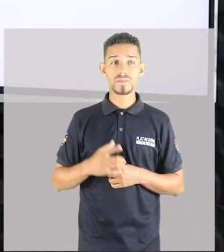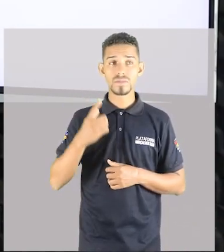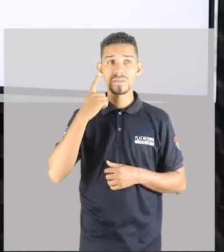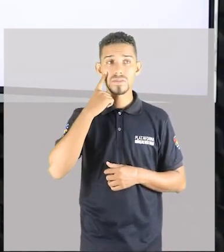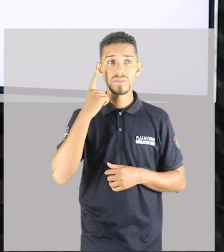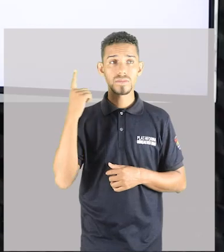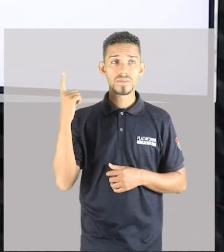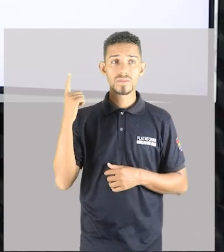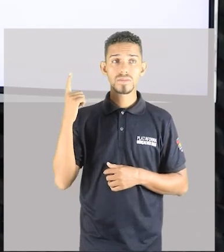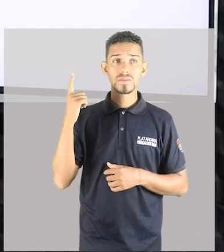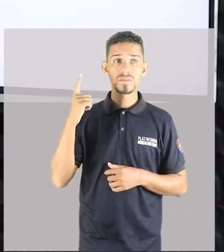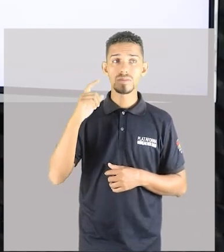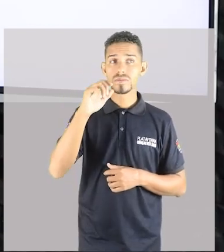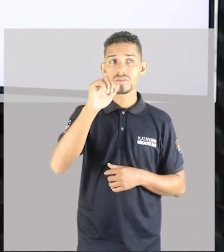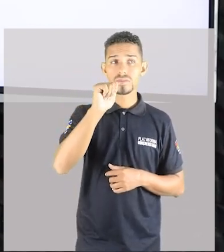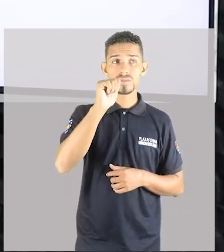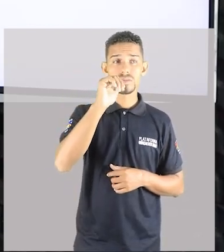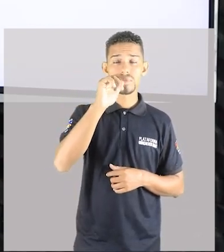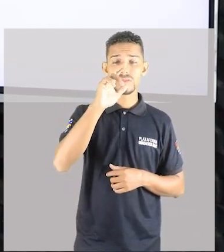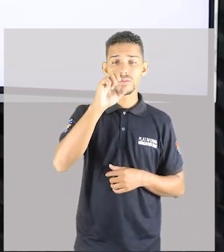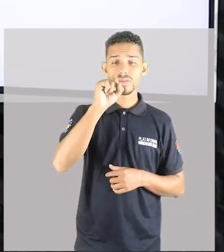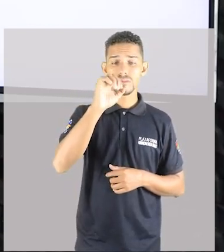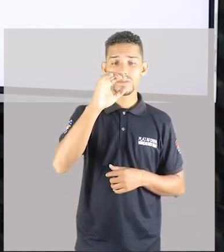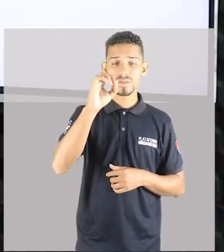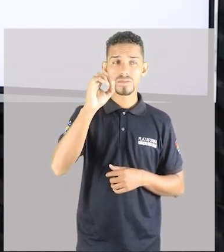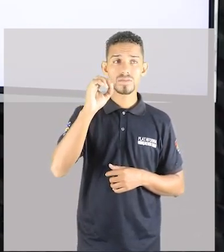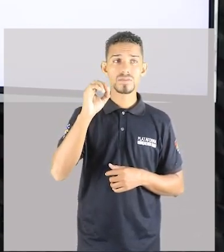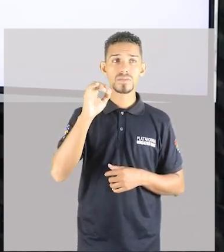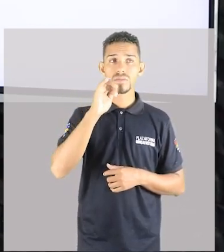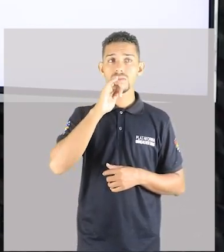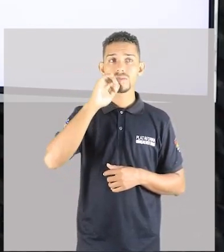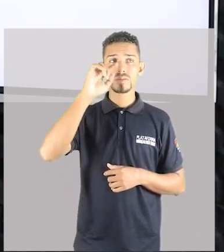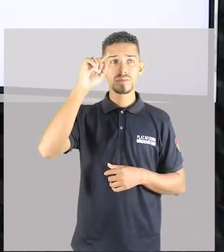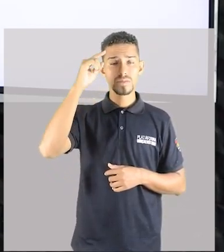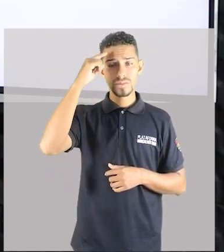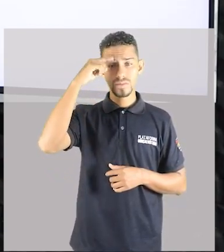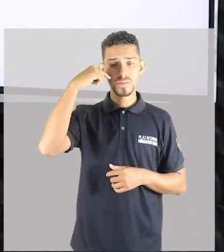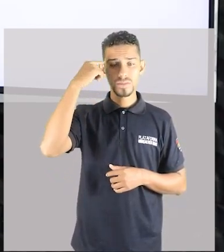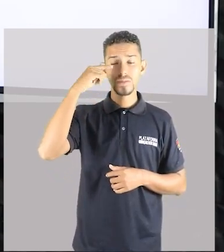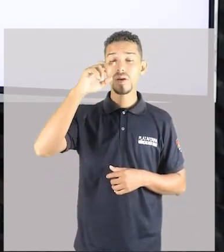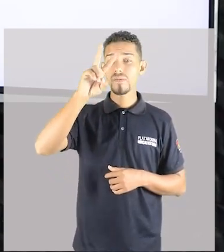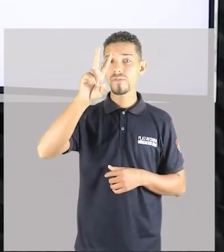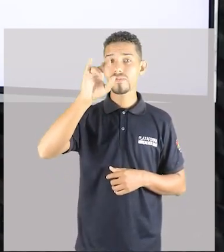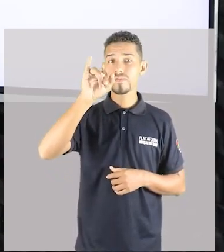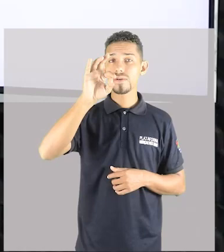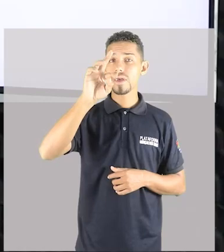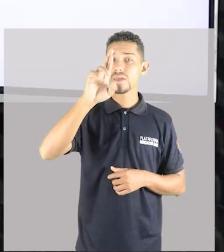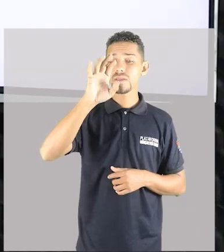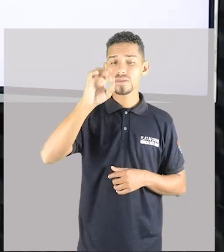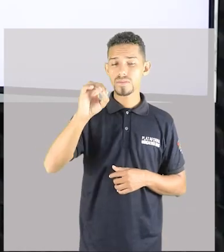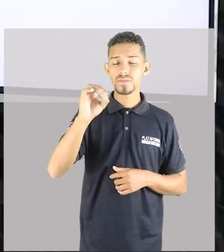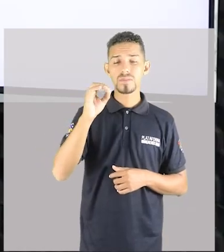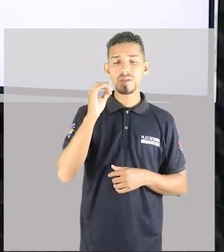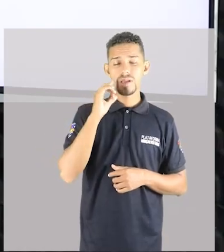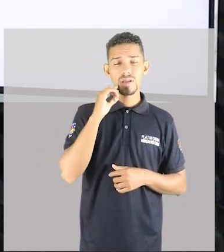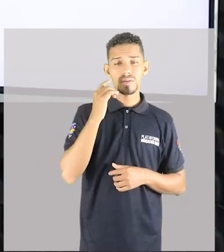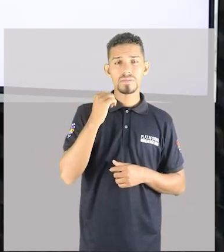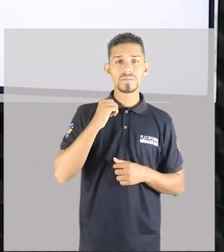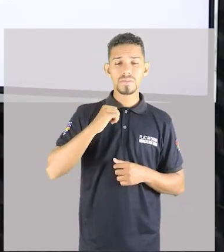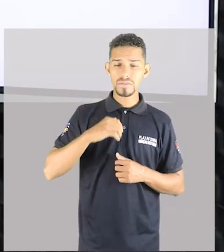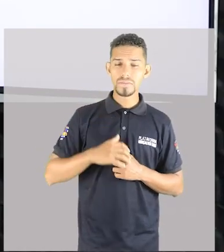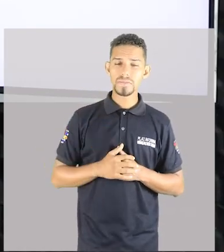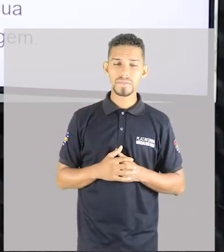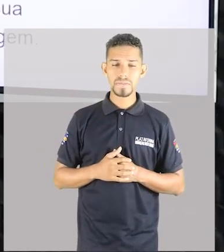eu tenho o humor aquoso, essa parte bem aqui, e aqui eu tenho o humor vítreo. Tá? São meios gelatinosos e